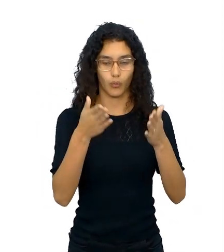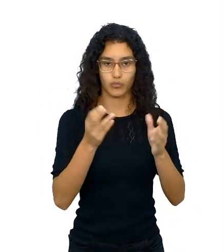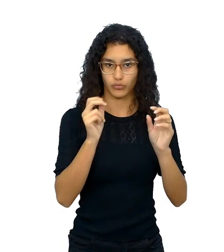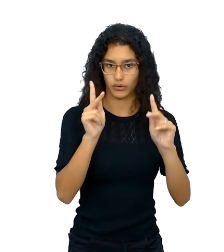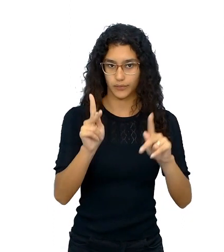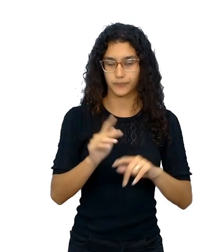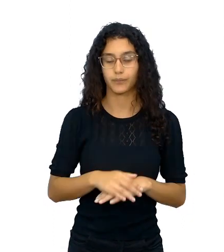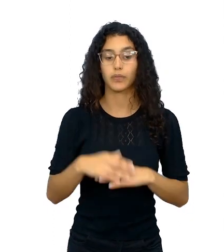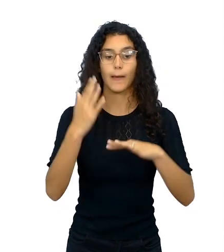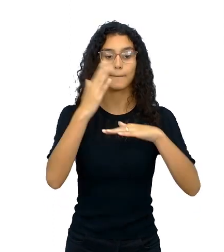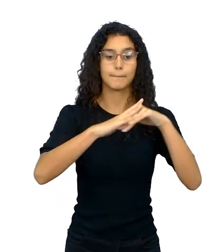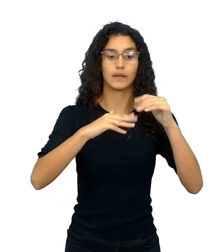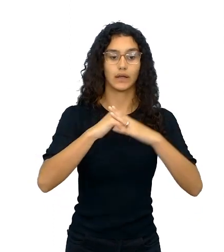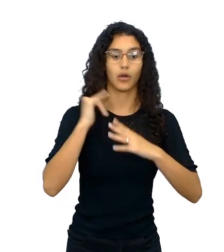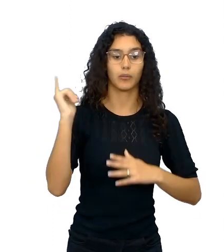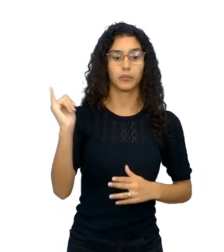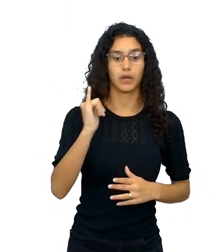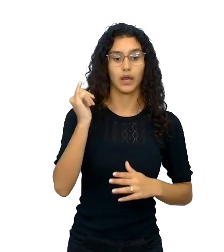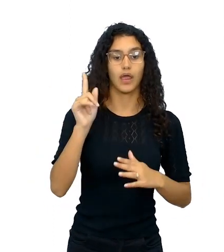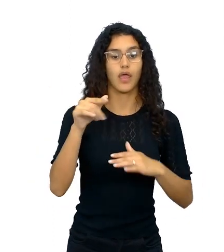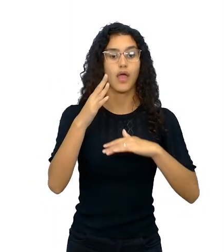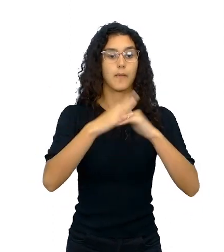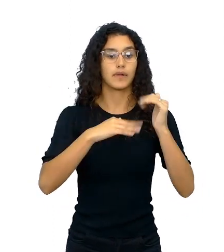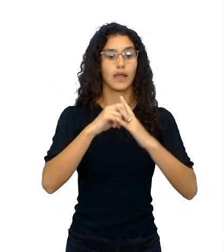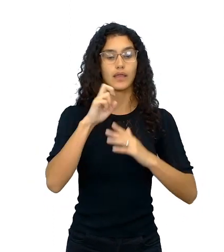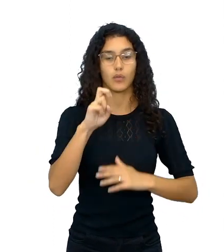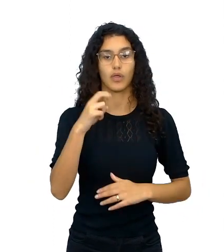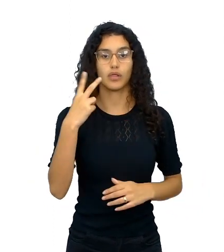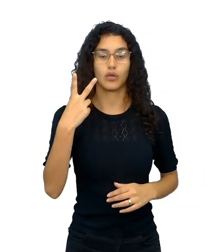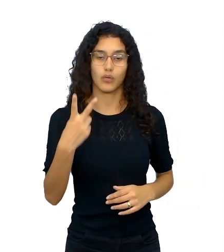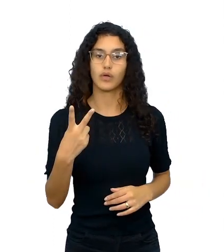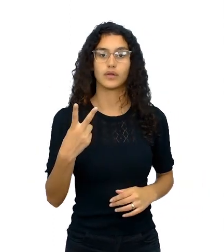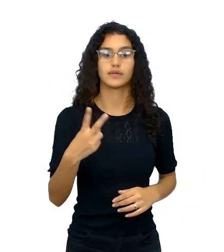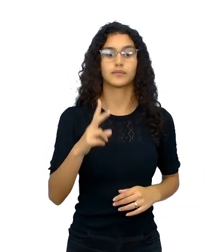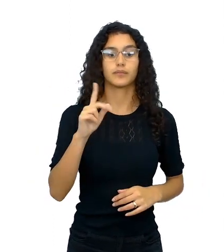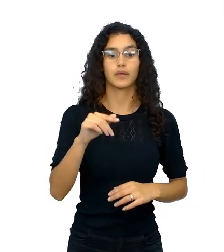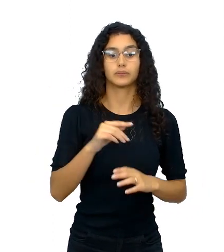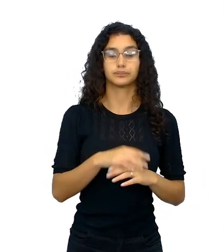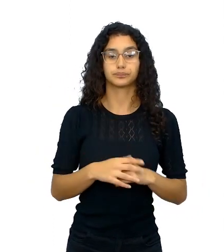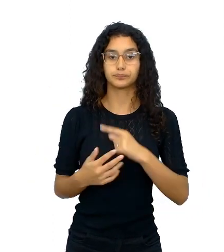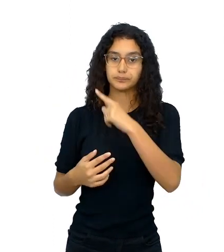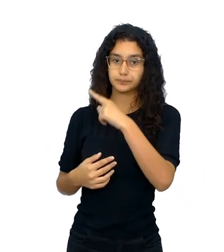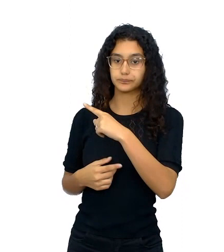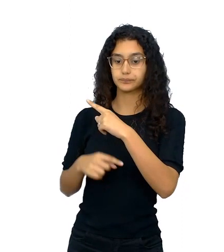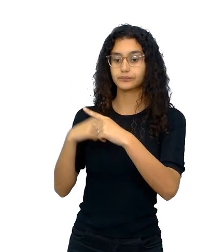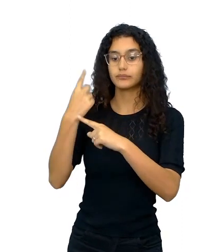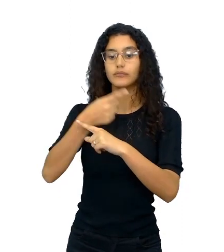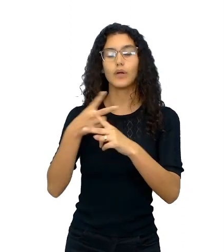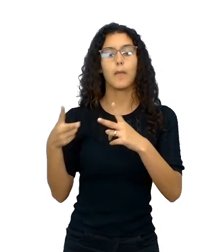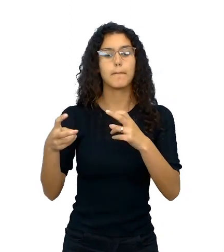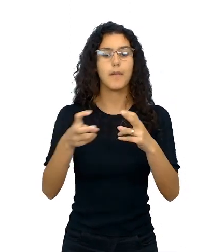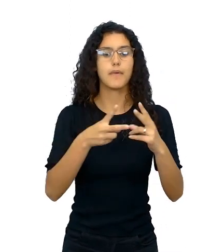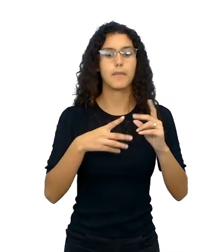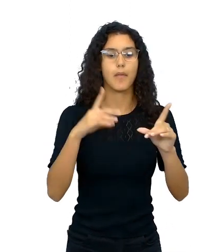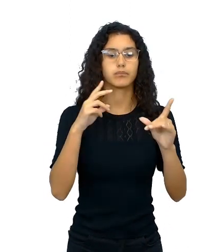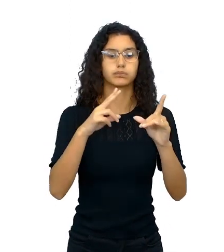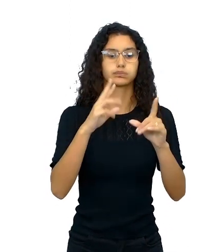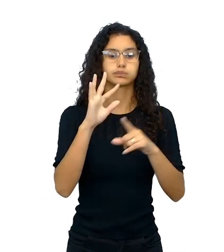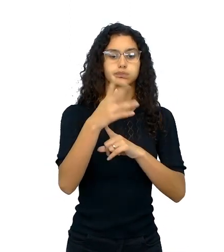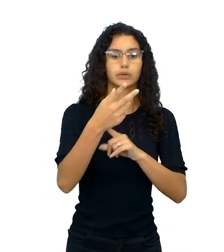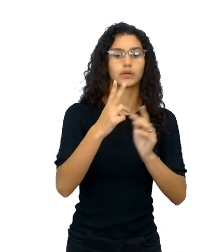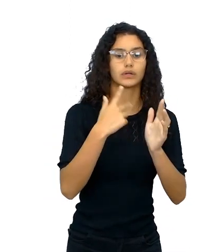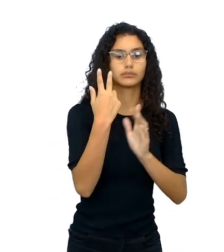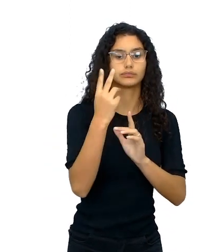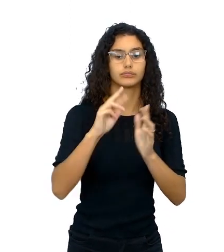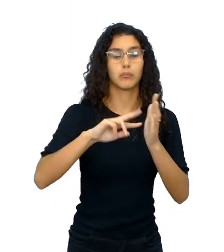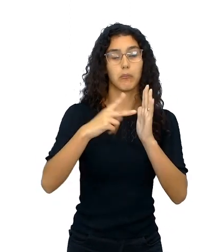Tá? A habilidade essencial é a habilidade 52, nela nós vamos analisar obras significativas da